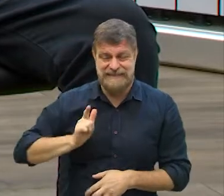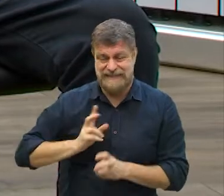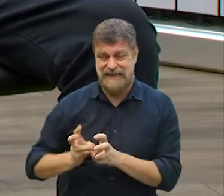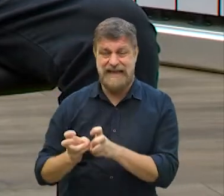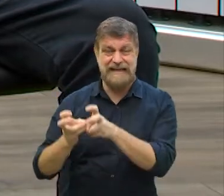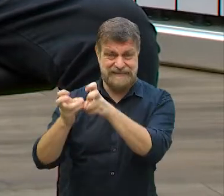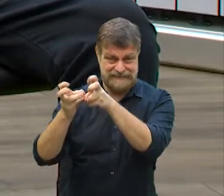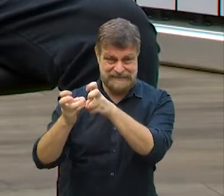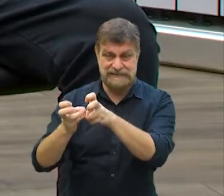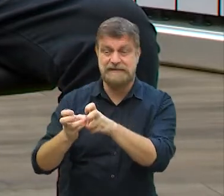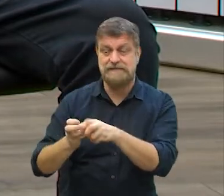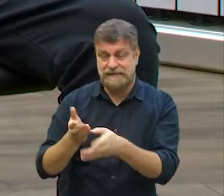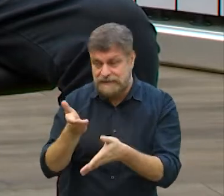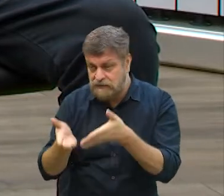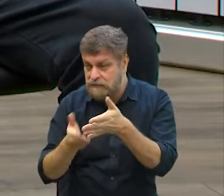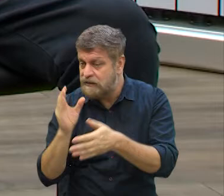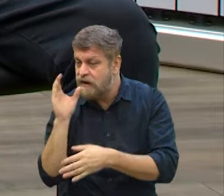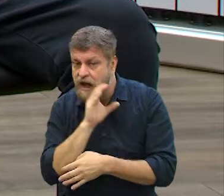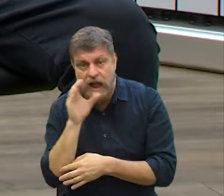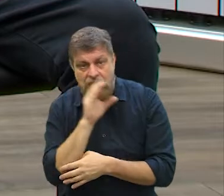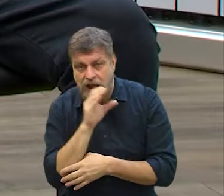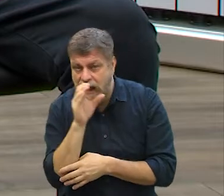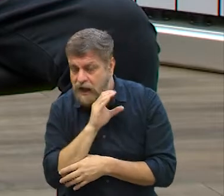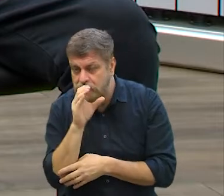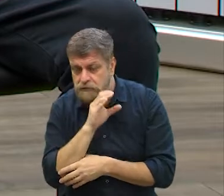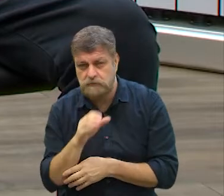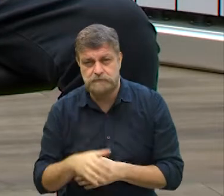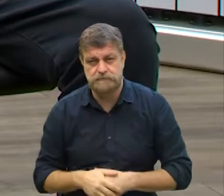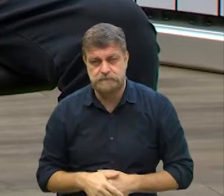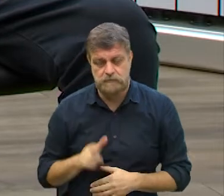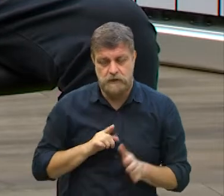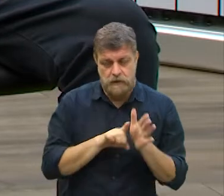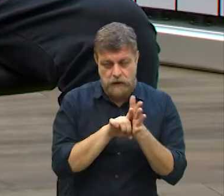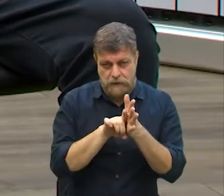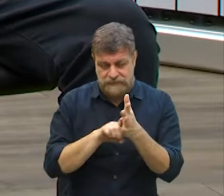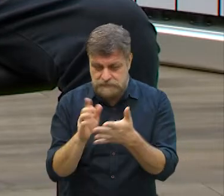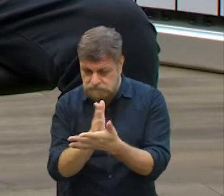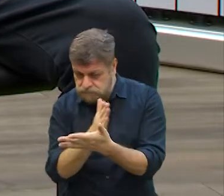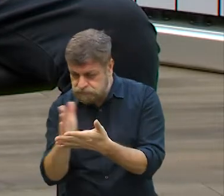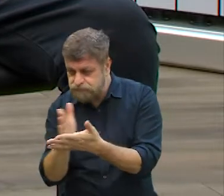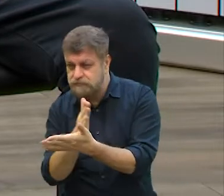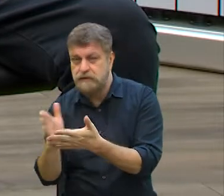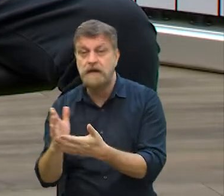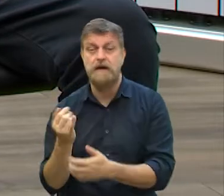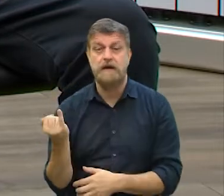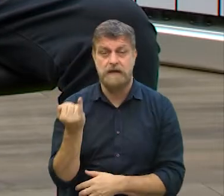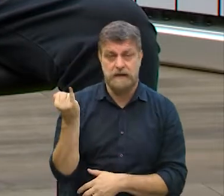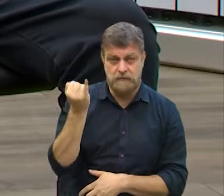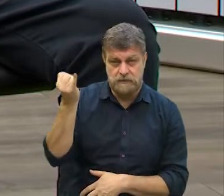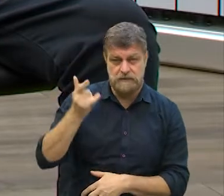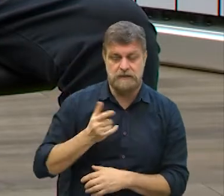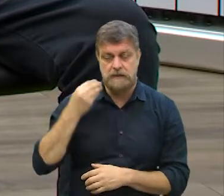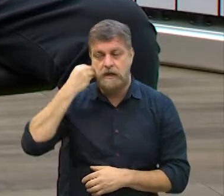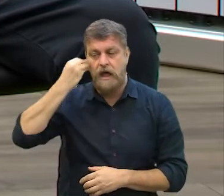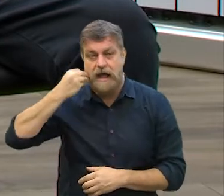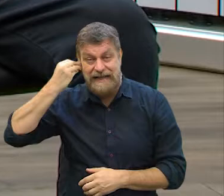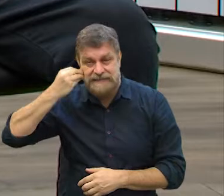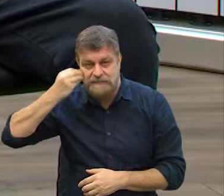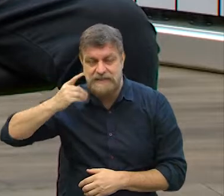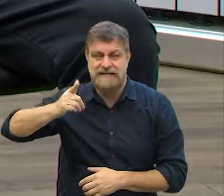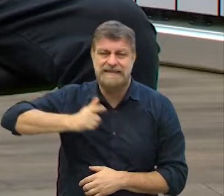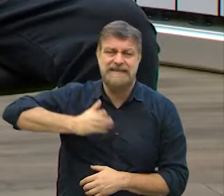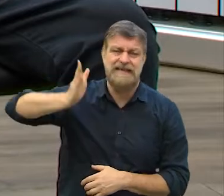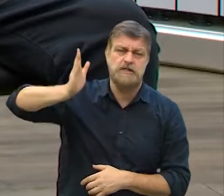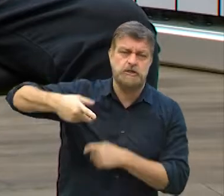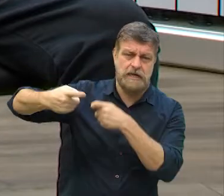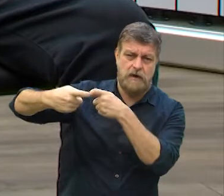uma neoplasia maligna e tem que fazer um tratamento quanto antes. Então, acho que essa busca ativa ela é importante. Nós temos a expertise, eles